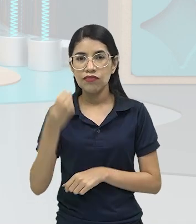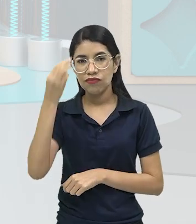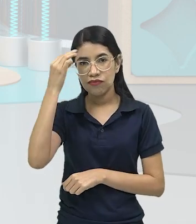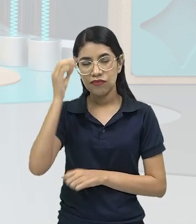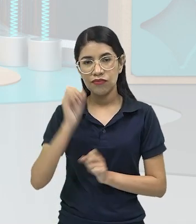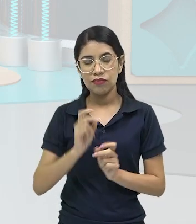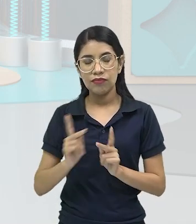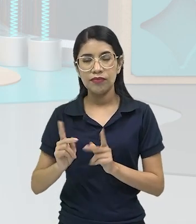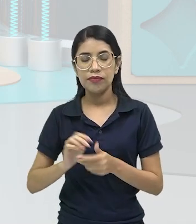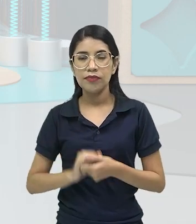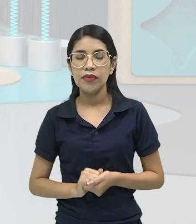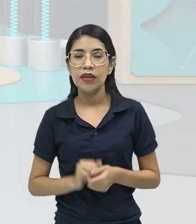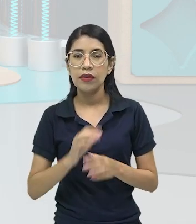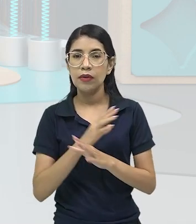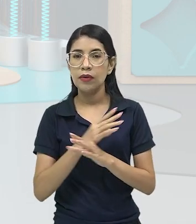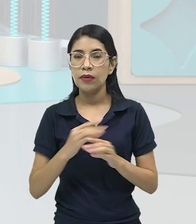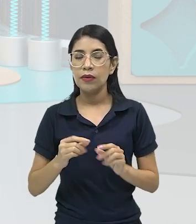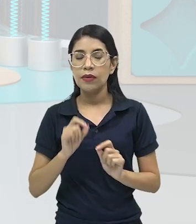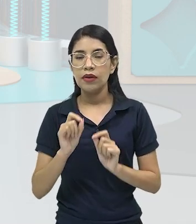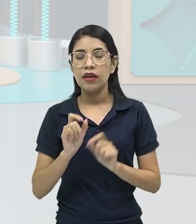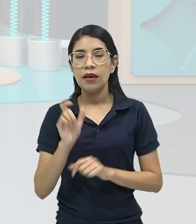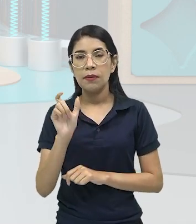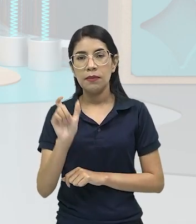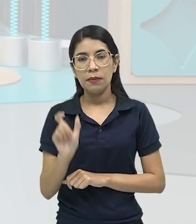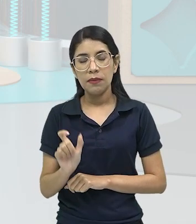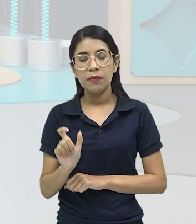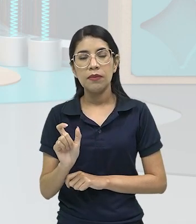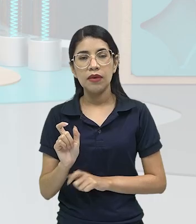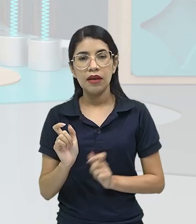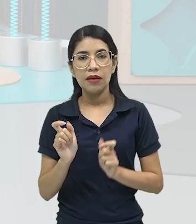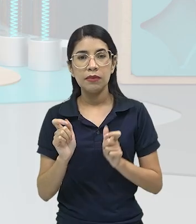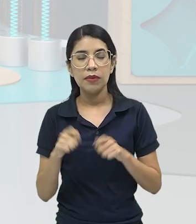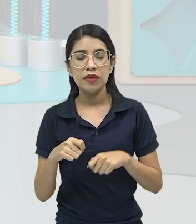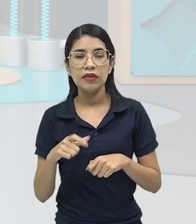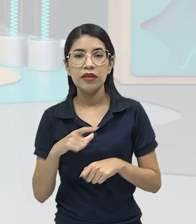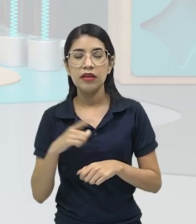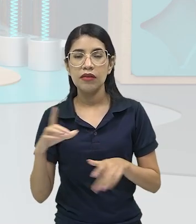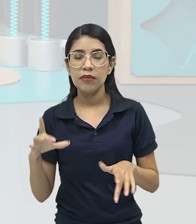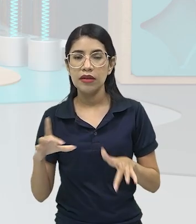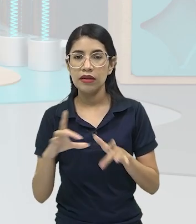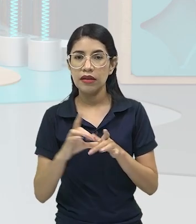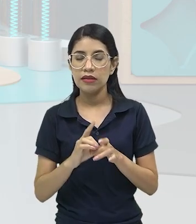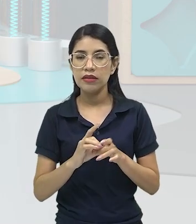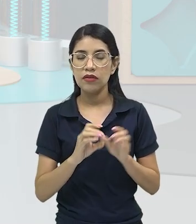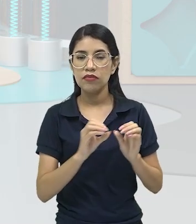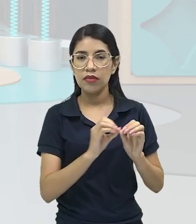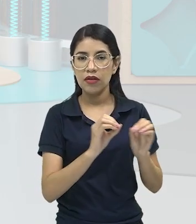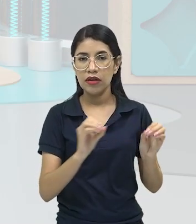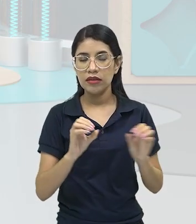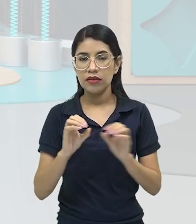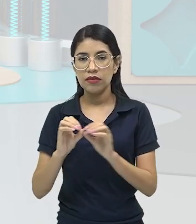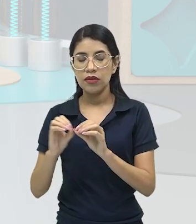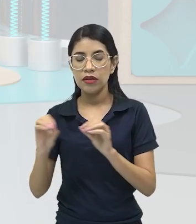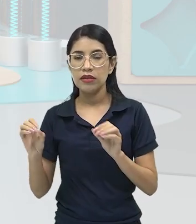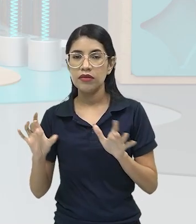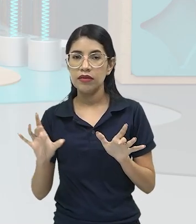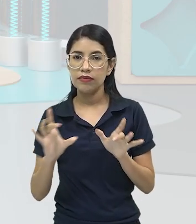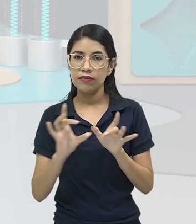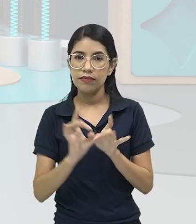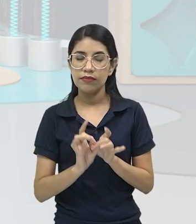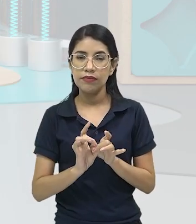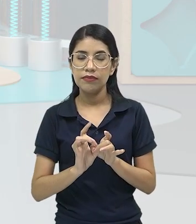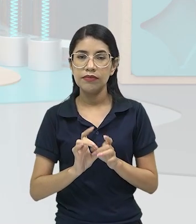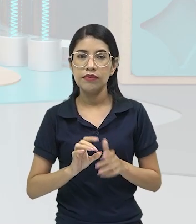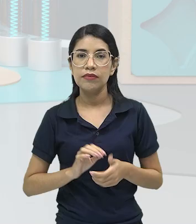essa prática. Então, as conjunções são essas palavras que fazem essa ligação entre uma primeira oração e